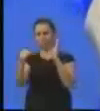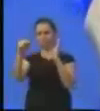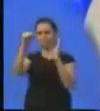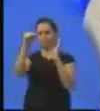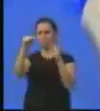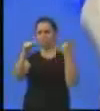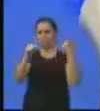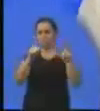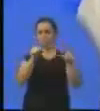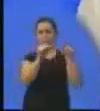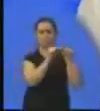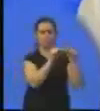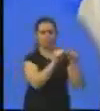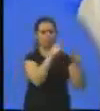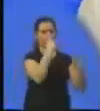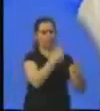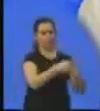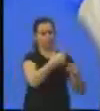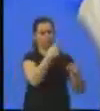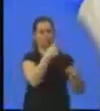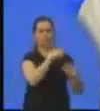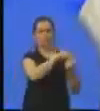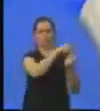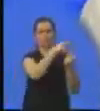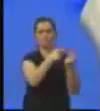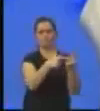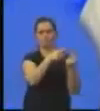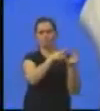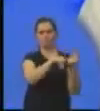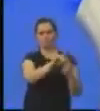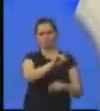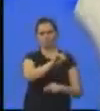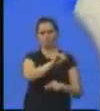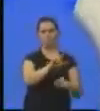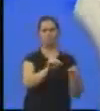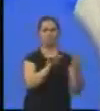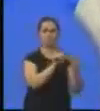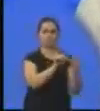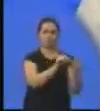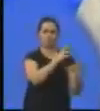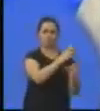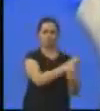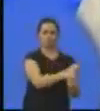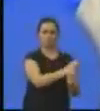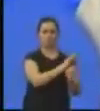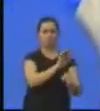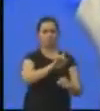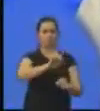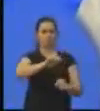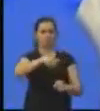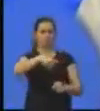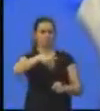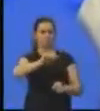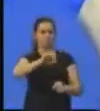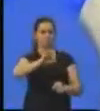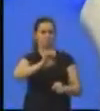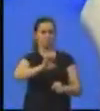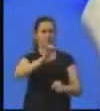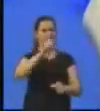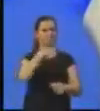se repete no intervalo de π. O intervalo é menor. Então, o gráfico da tangente vai ter essa característica.